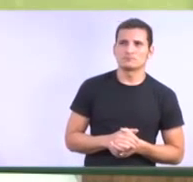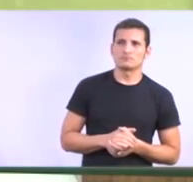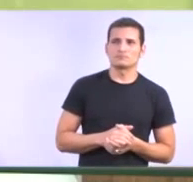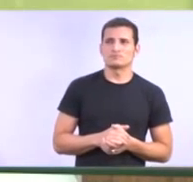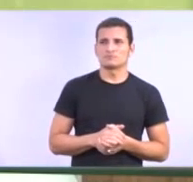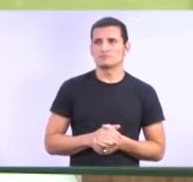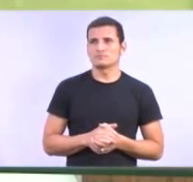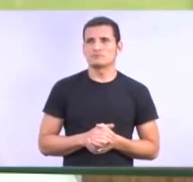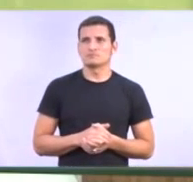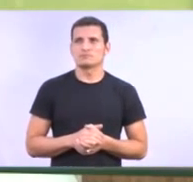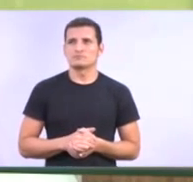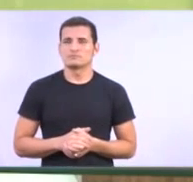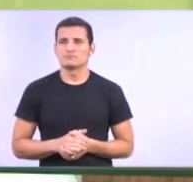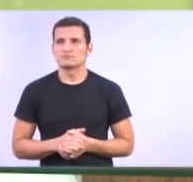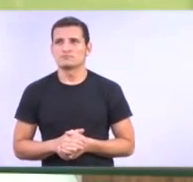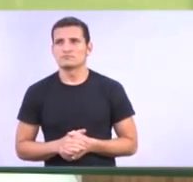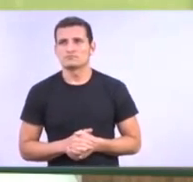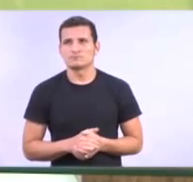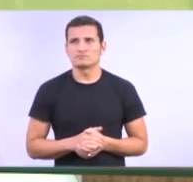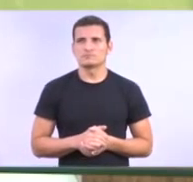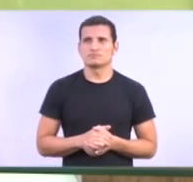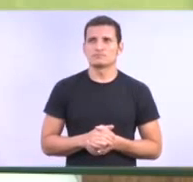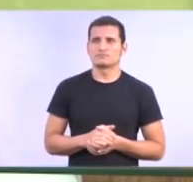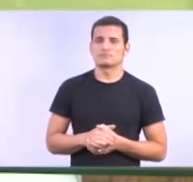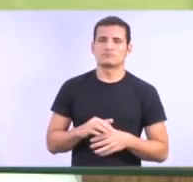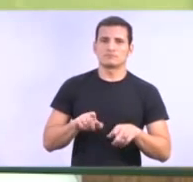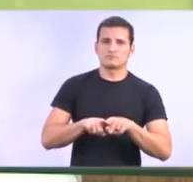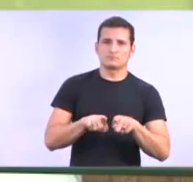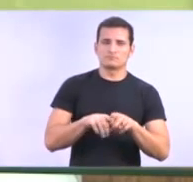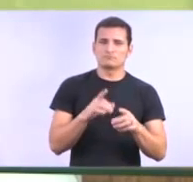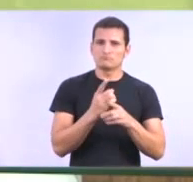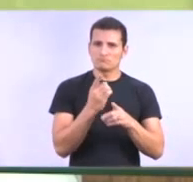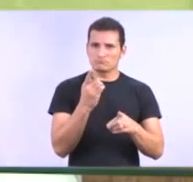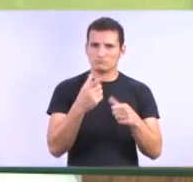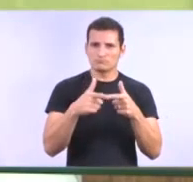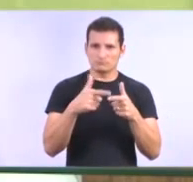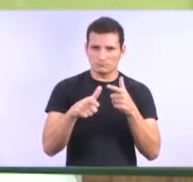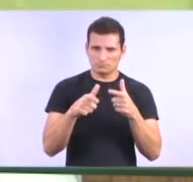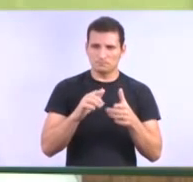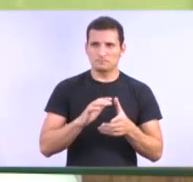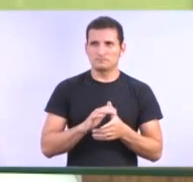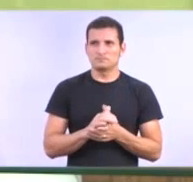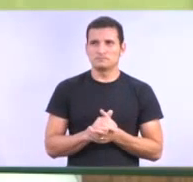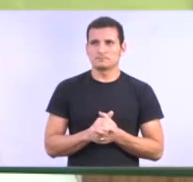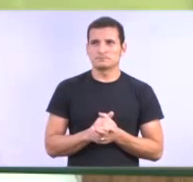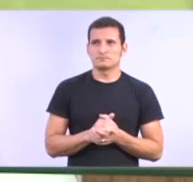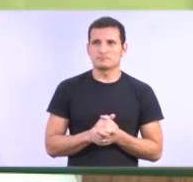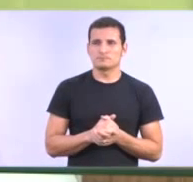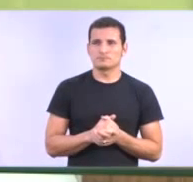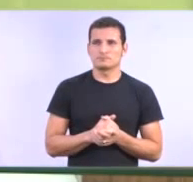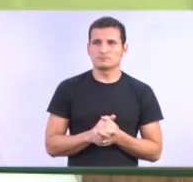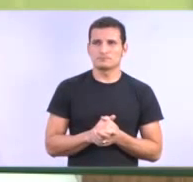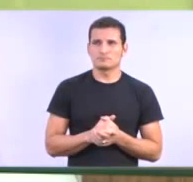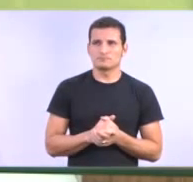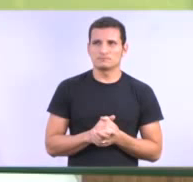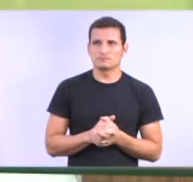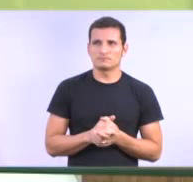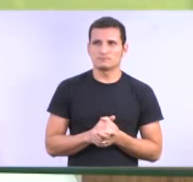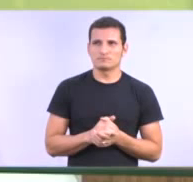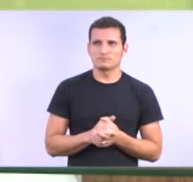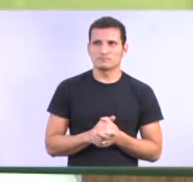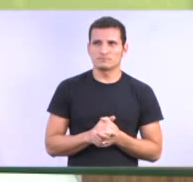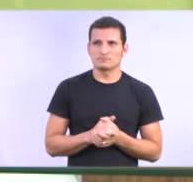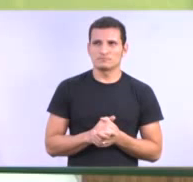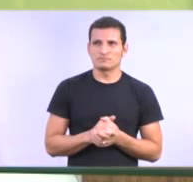caso, além da escalabilidade, a detecção de problemas. No caso da rede, no caso da